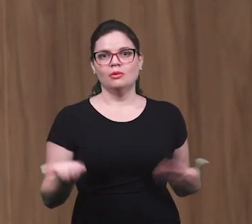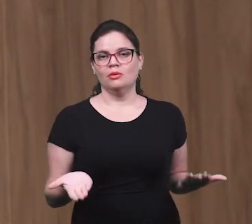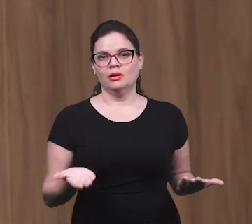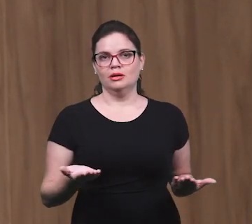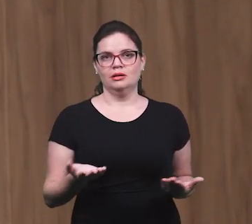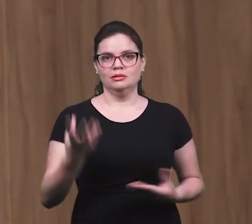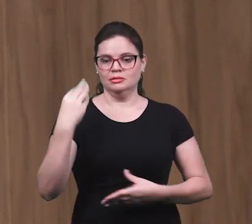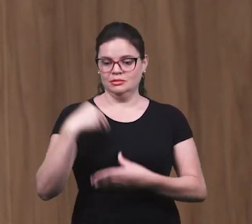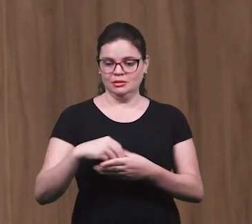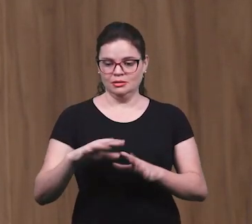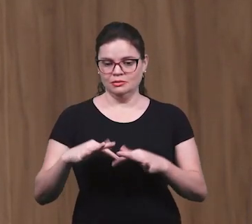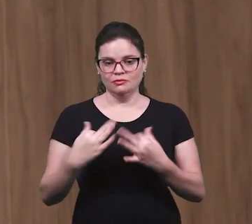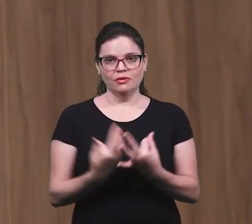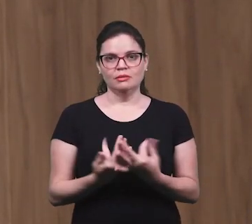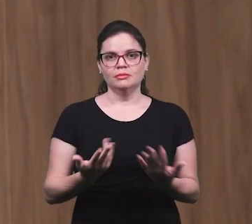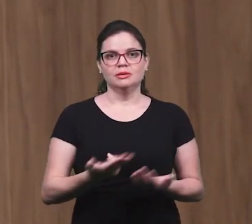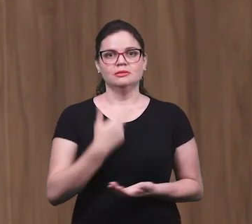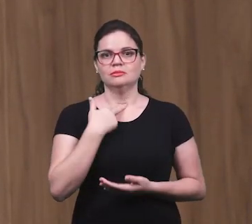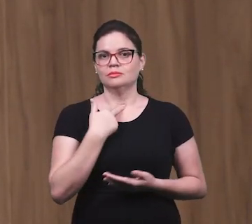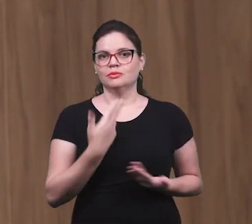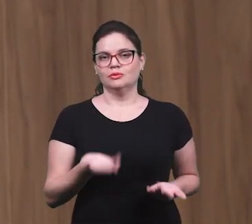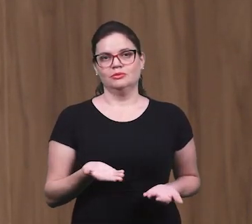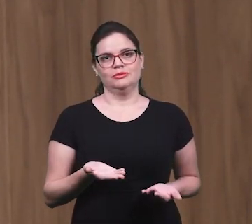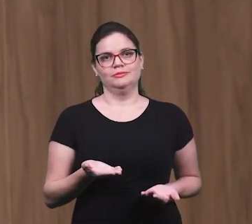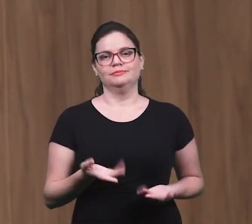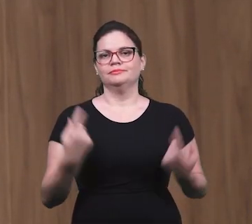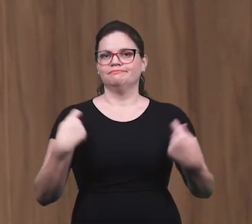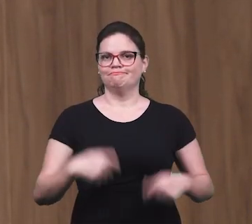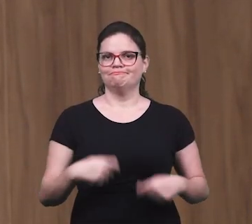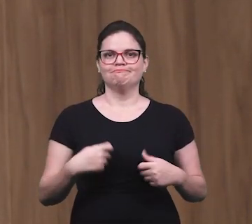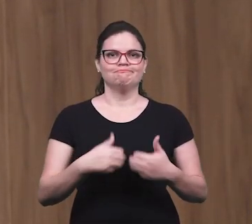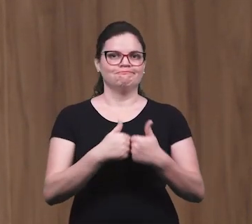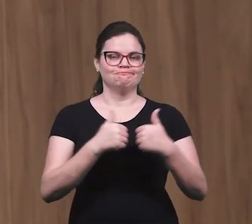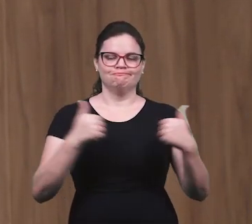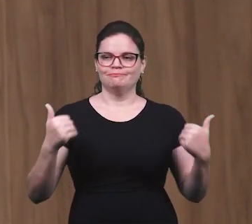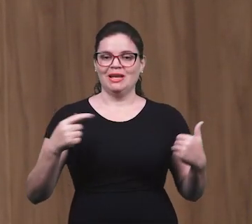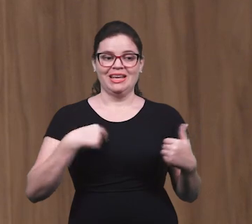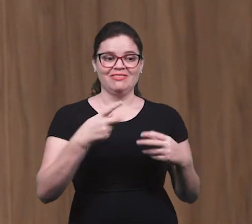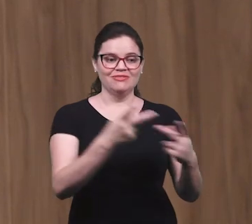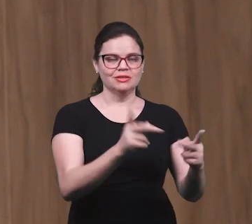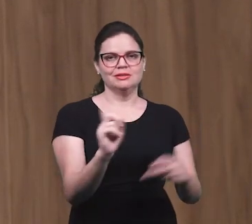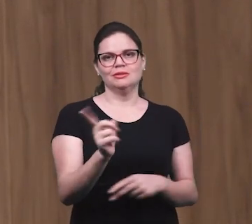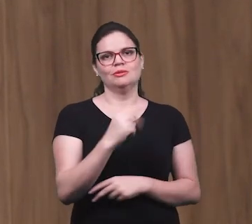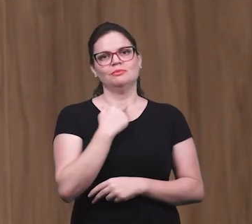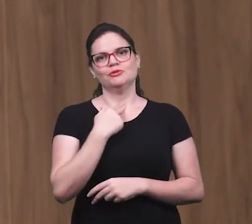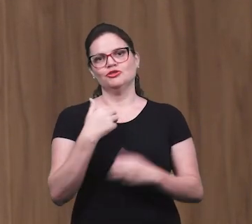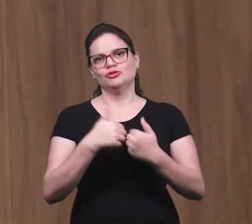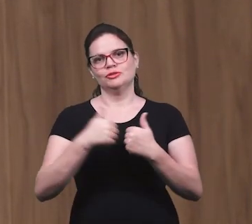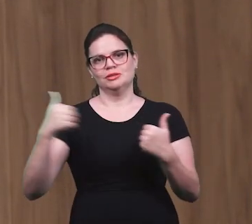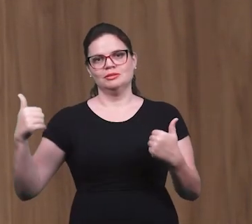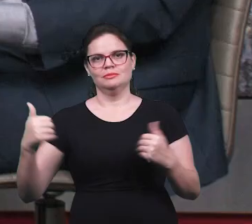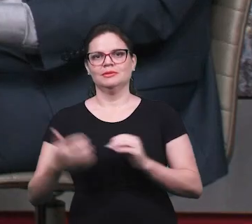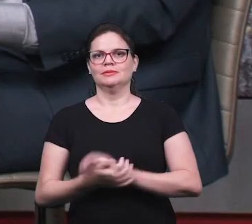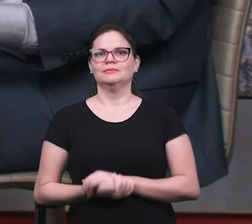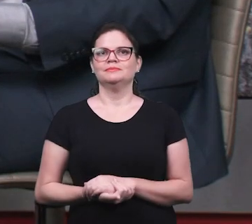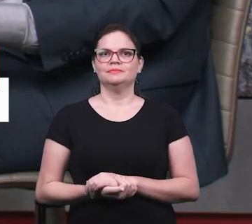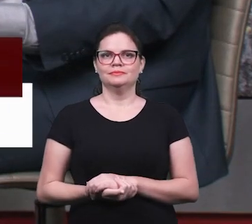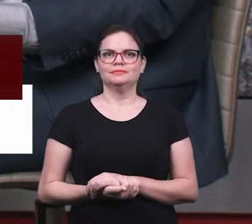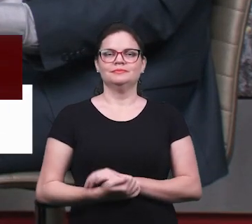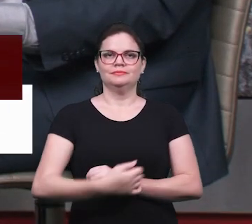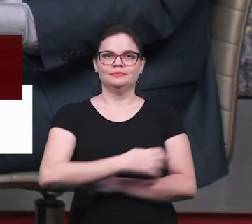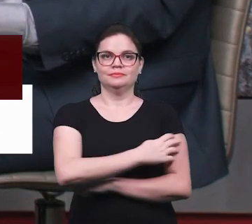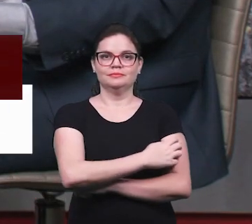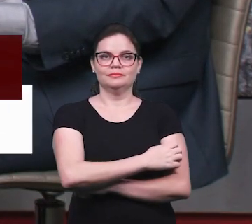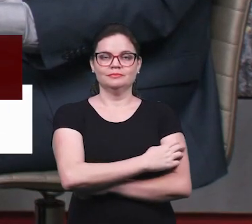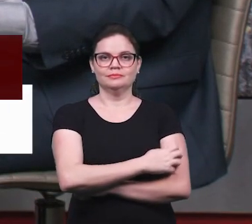própria família. Então ele deveria ser separado mesmo para aquele ofício diante de Deus. É uma